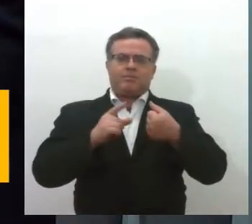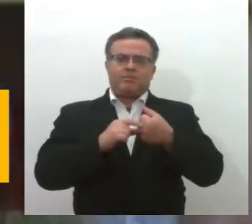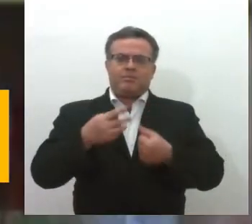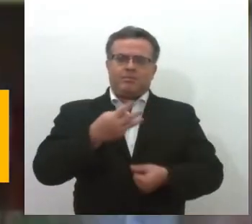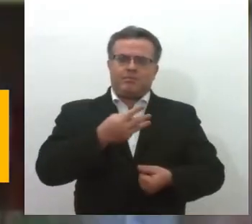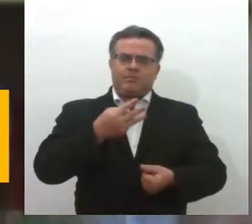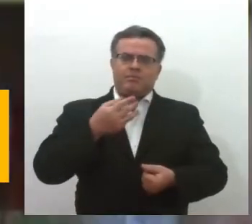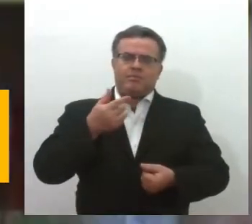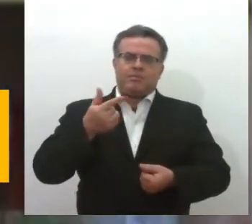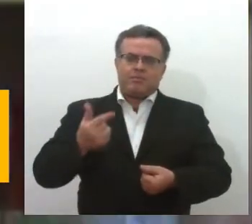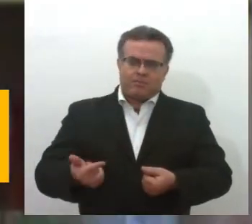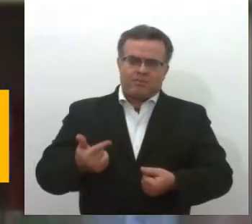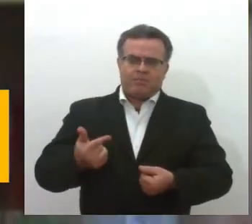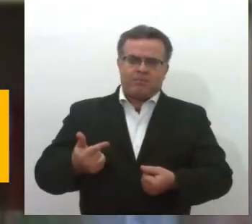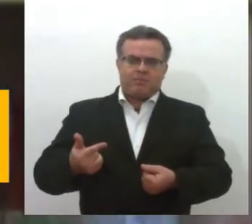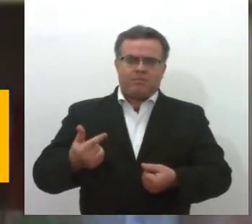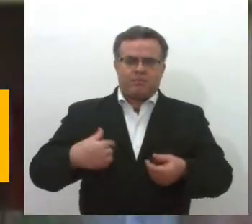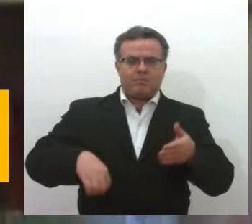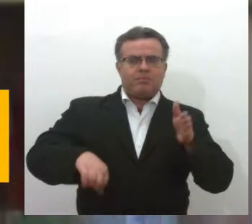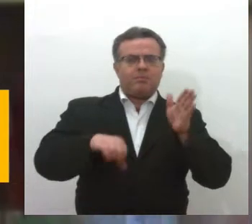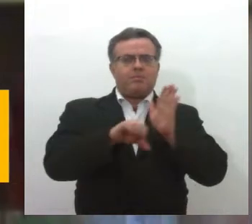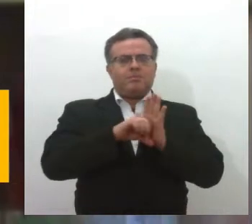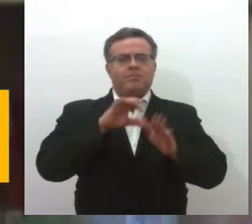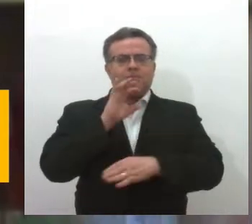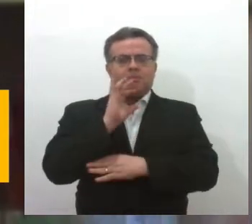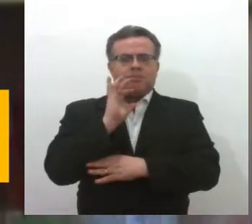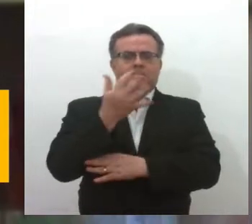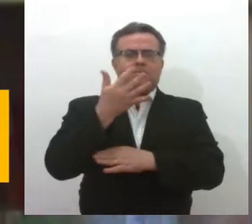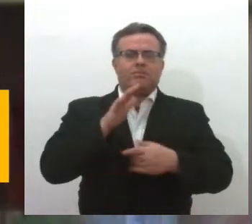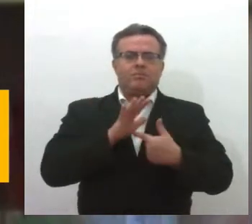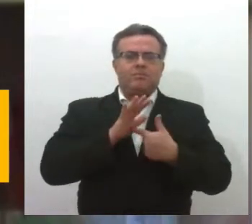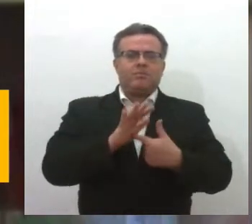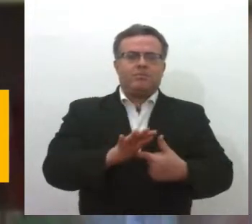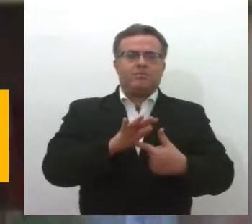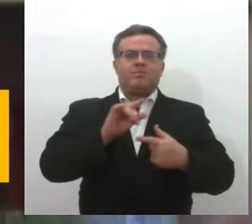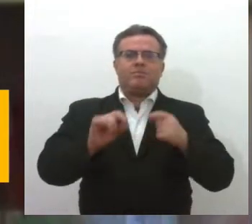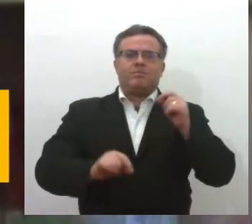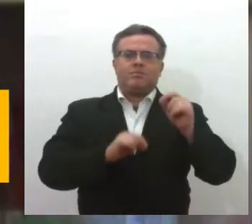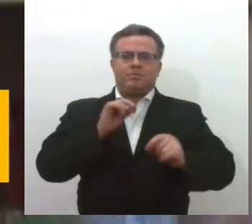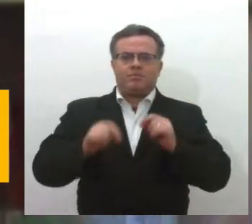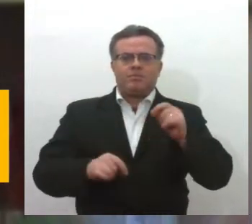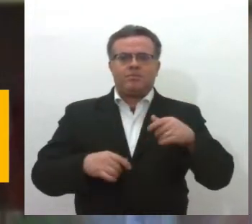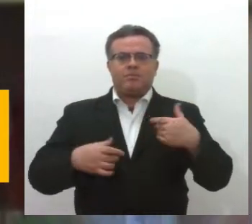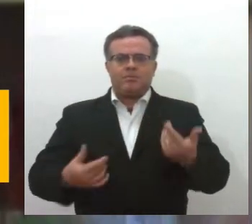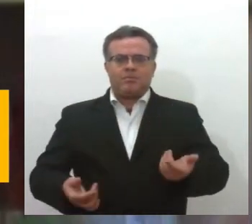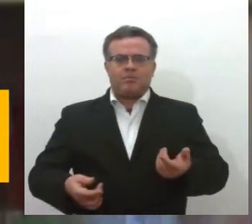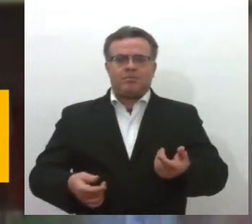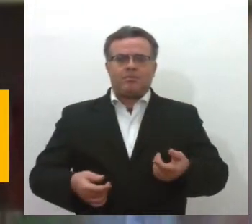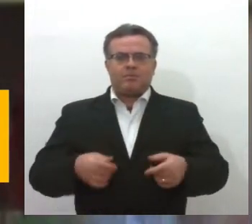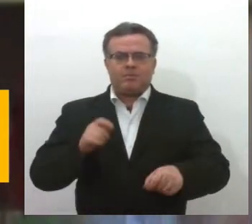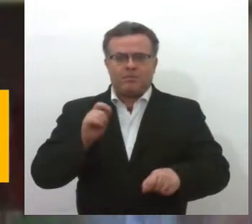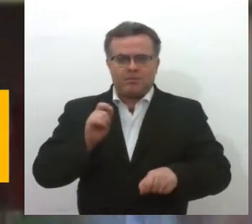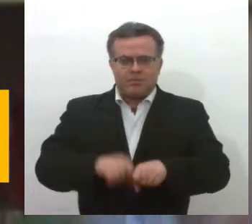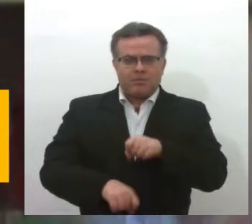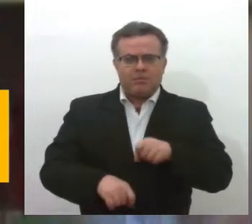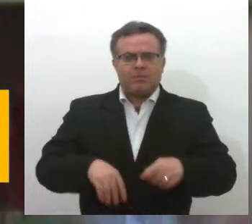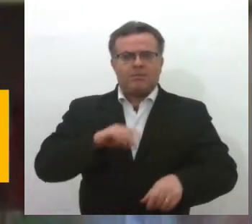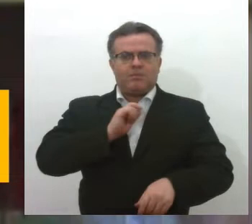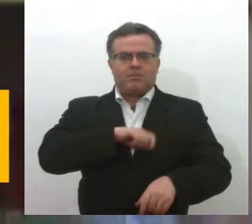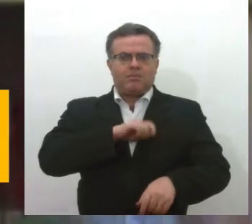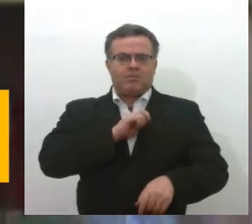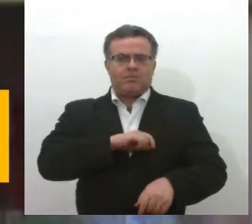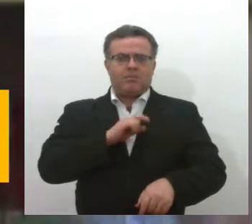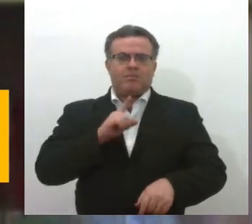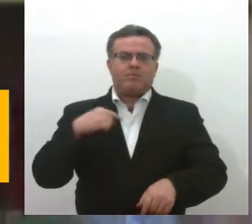Crimes Ambientais, nós temos um dispositivo no qual ele fala sobre o ato de ferir, mutilar, maltratar. E quando a